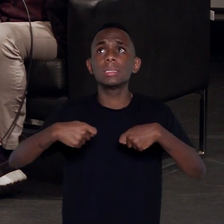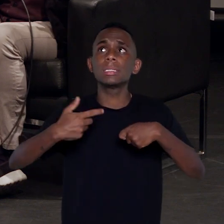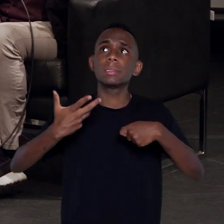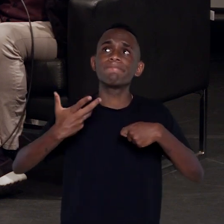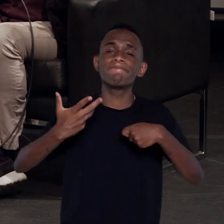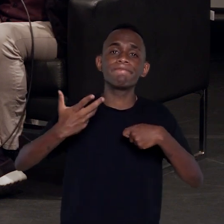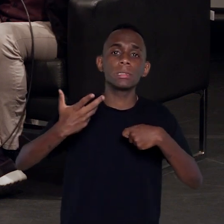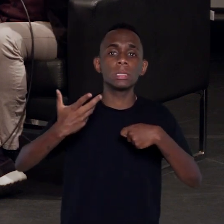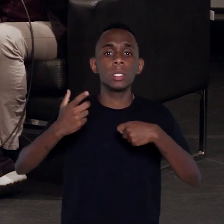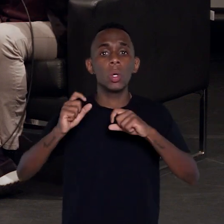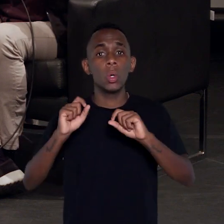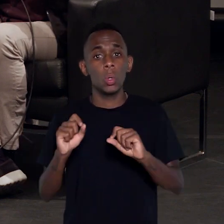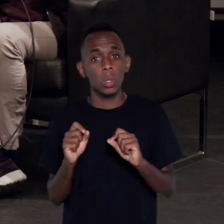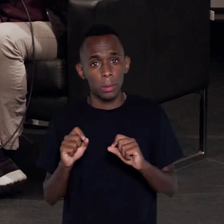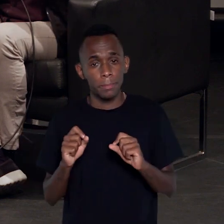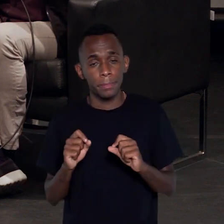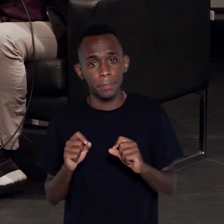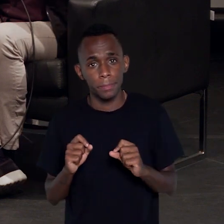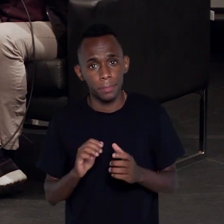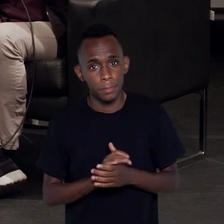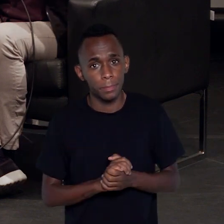de alguma forma,